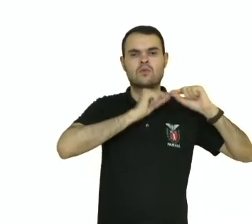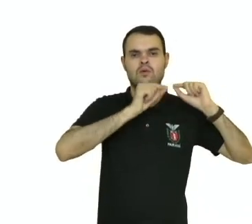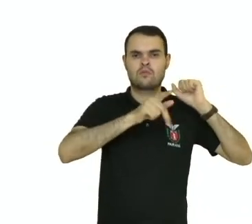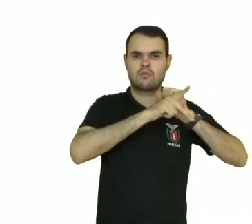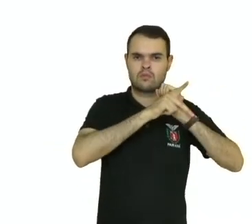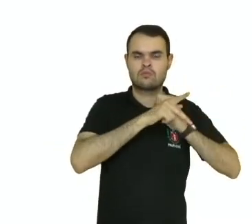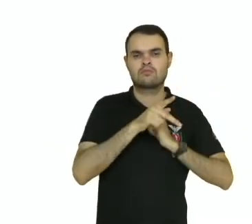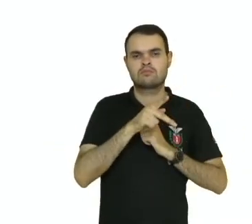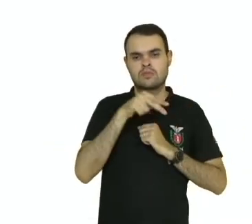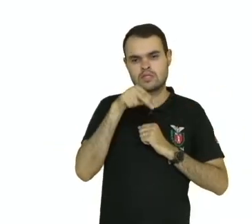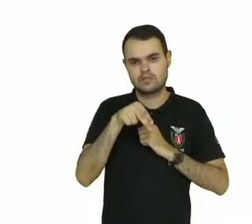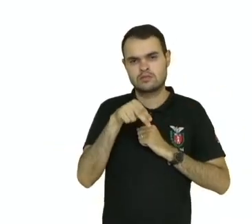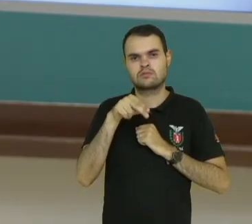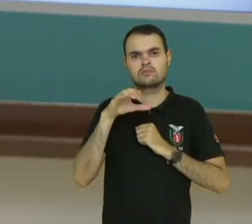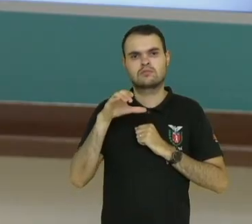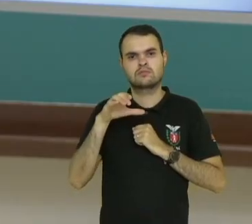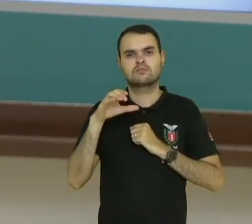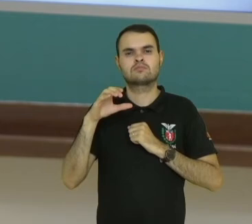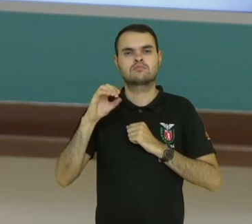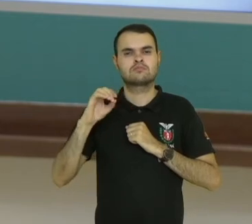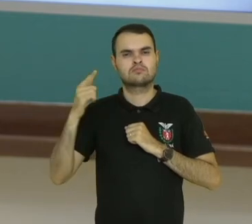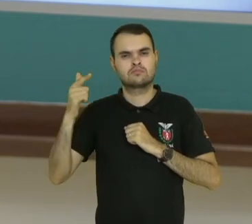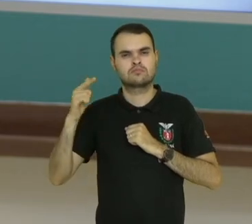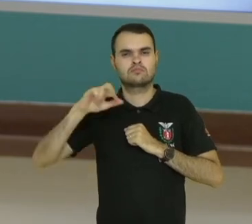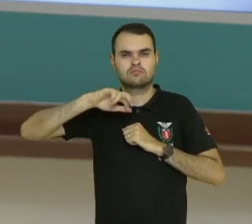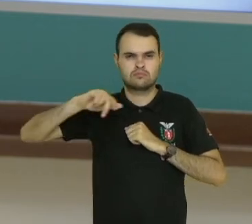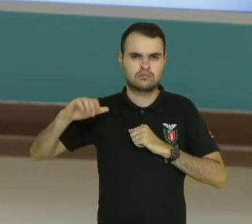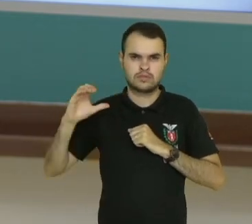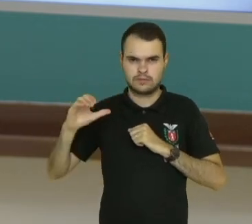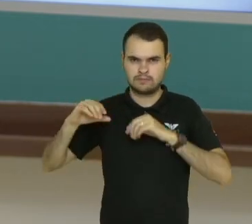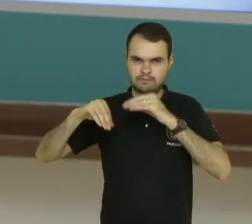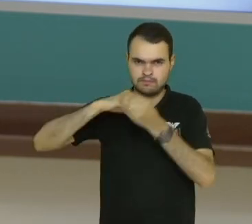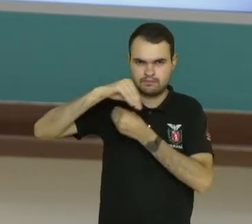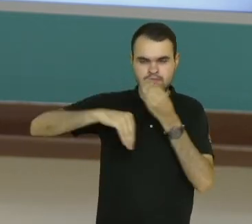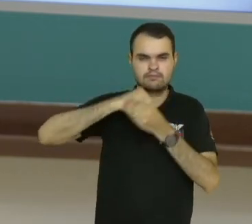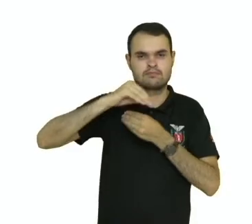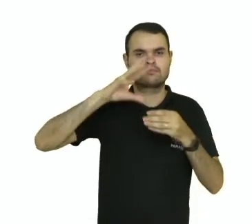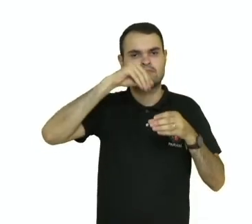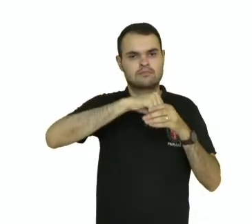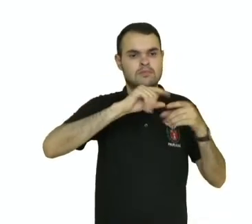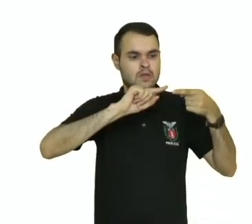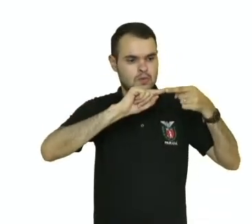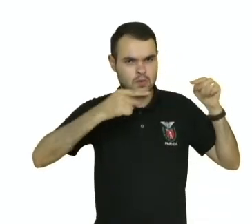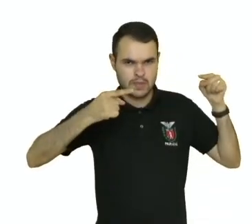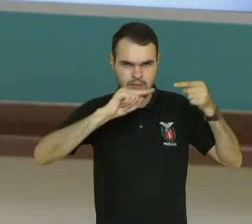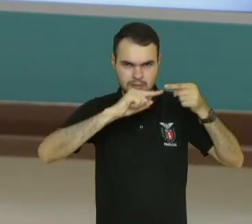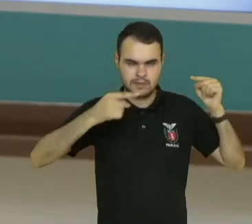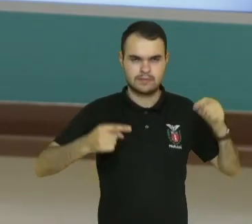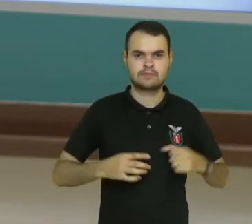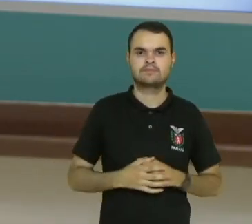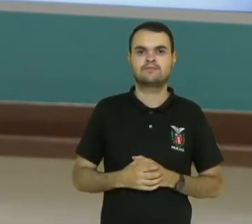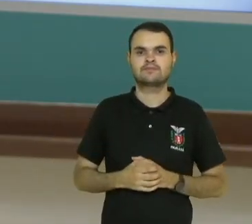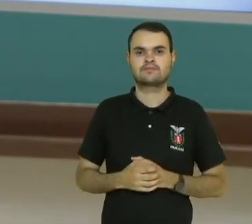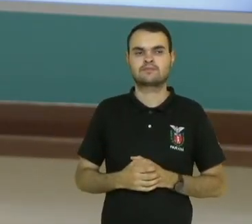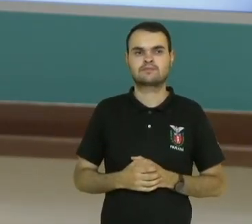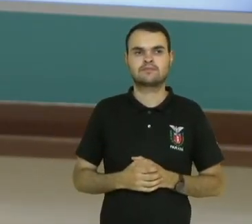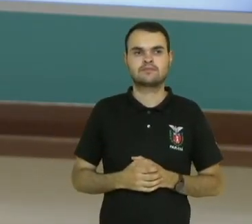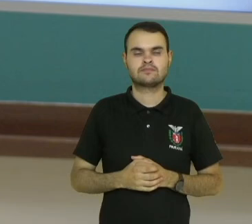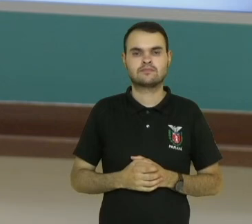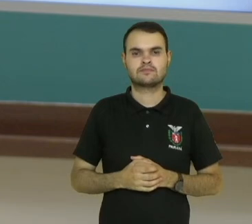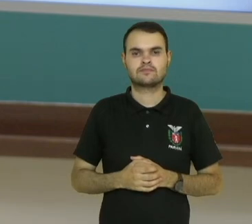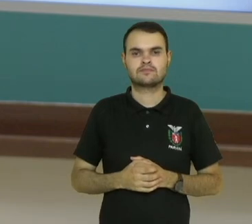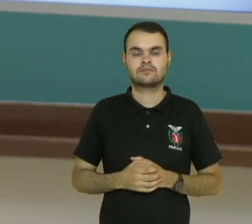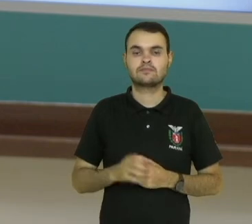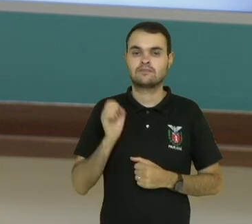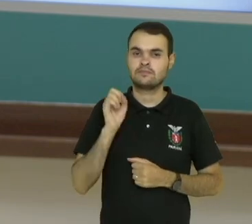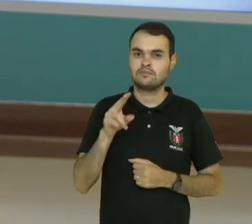bases nitrogenadas constituídas por átomos de carbono, hidrogênio e oxigênio e nitrogênio. E